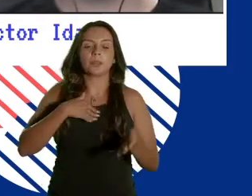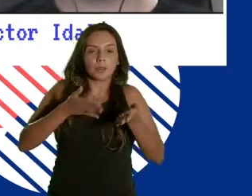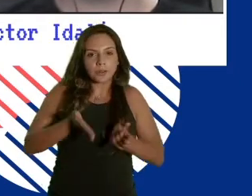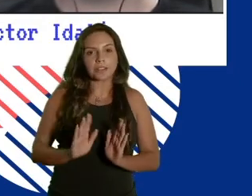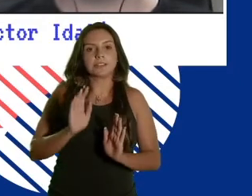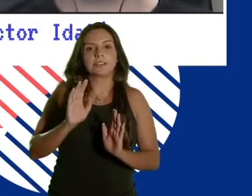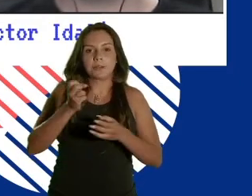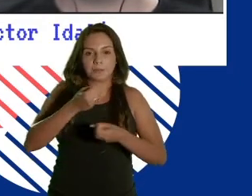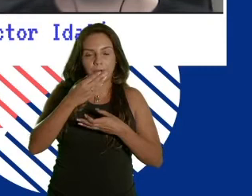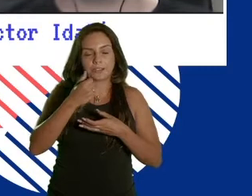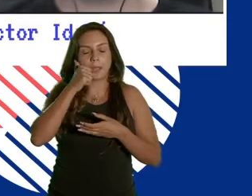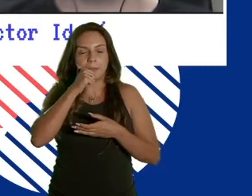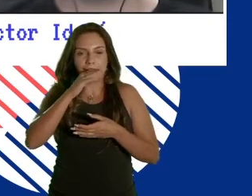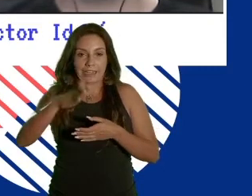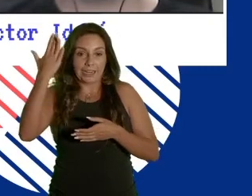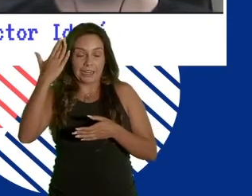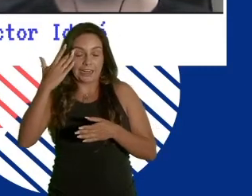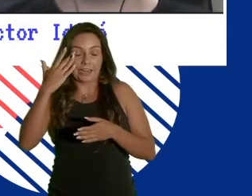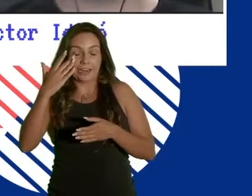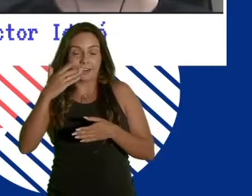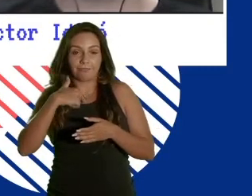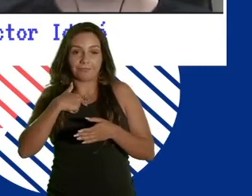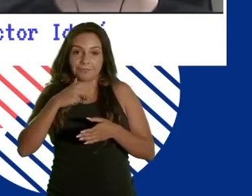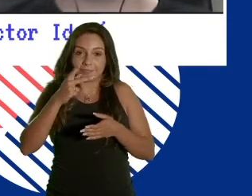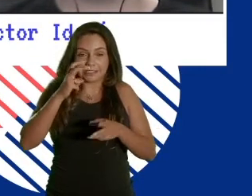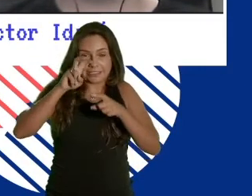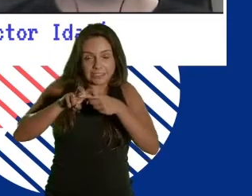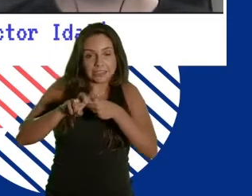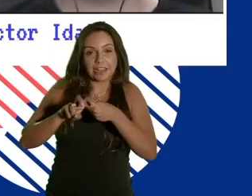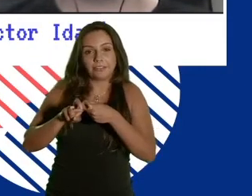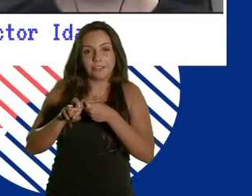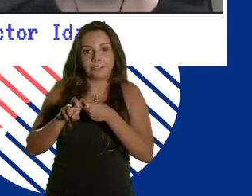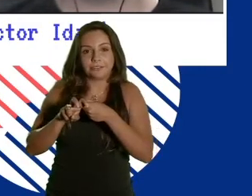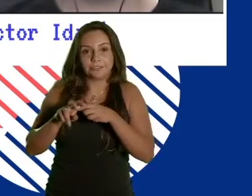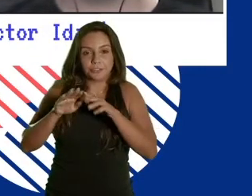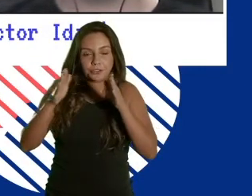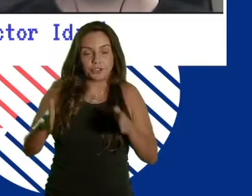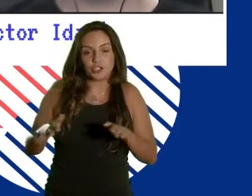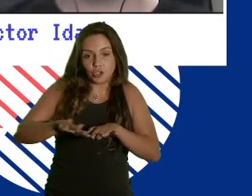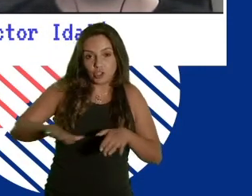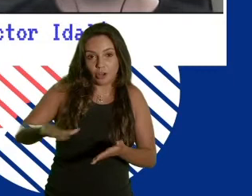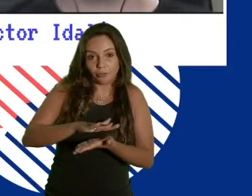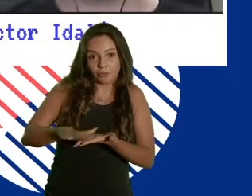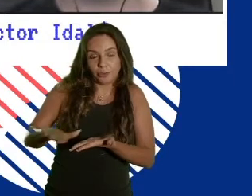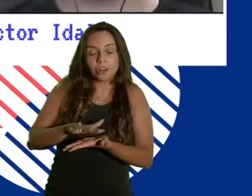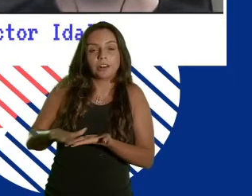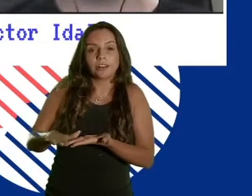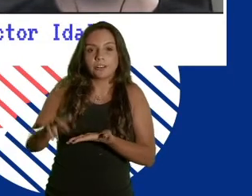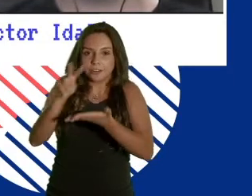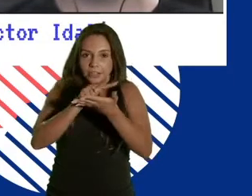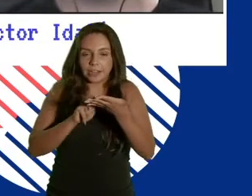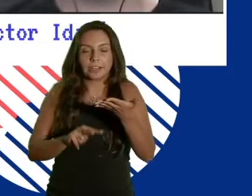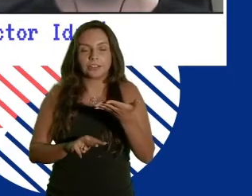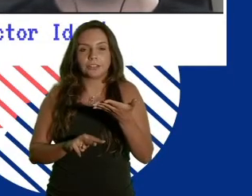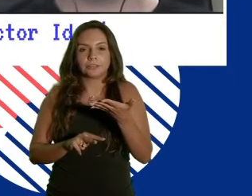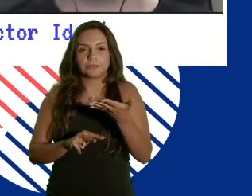vida inteira, menininha, eu sentava no chão e ficava